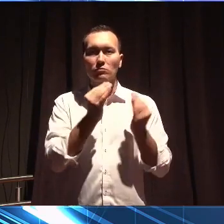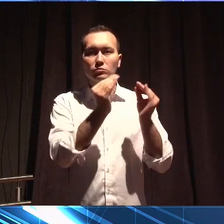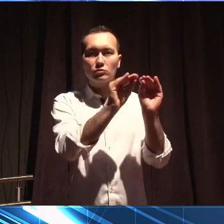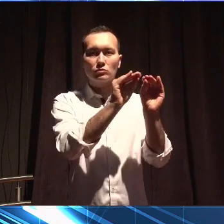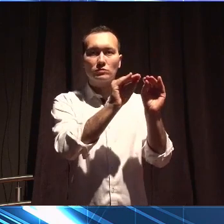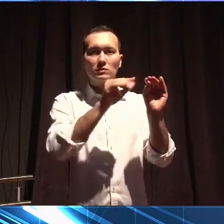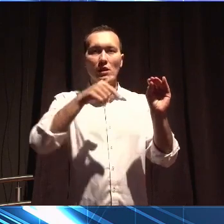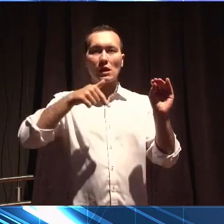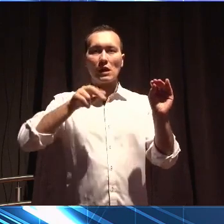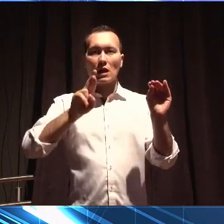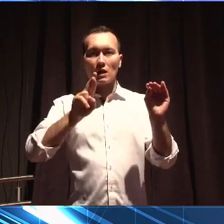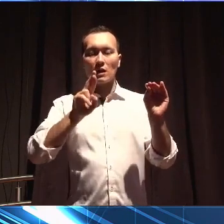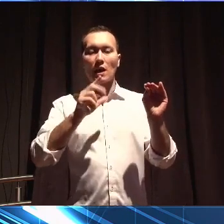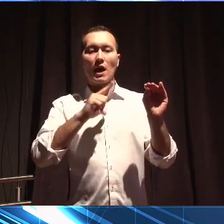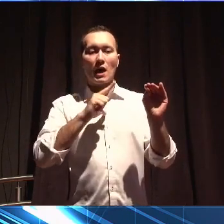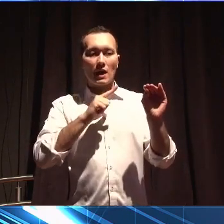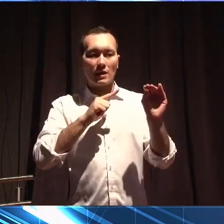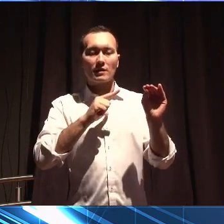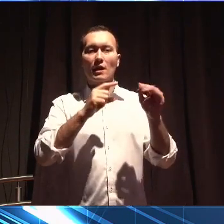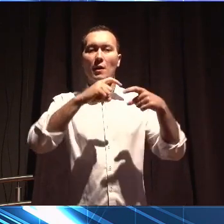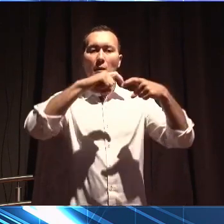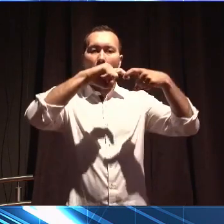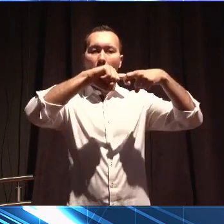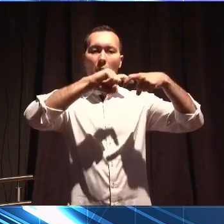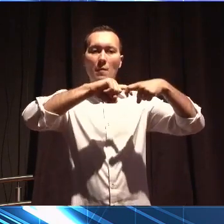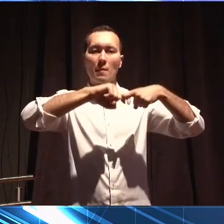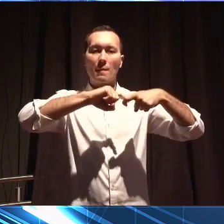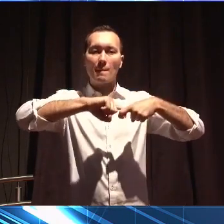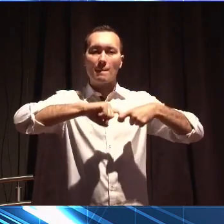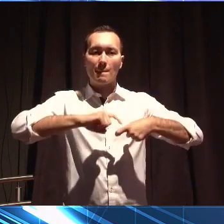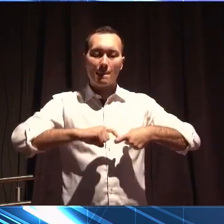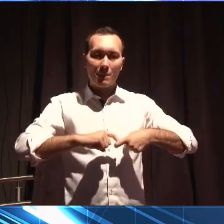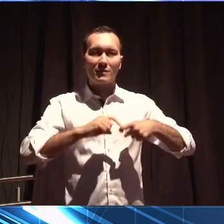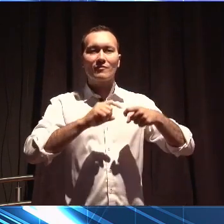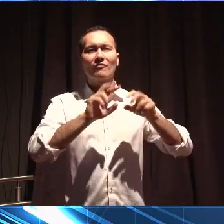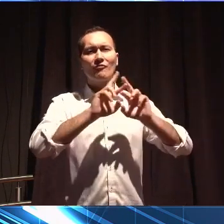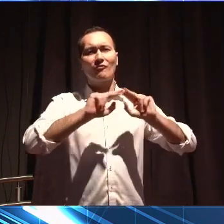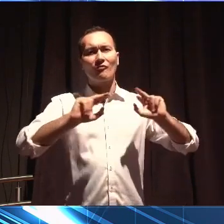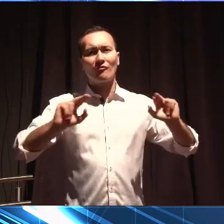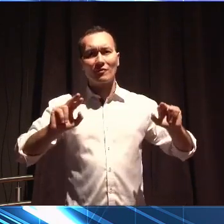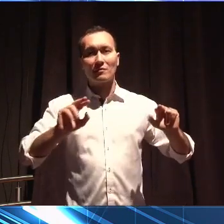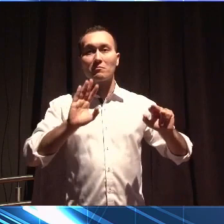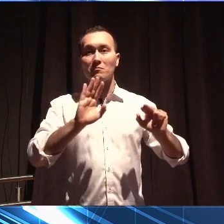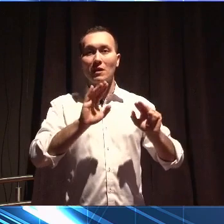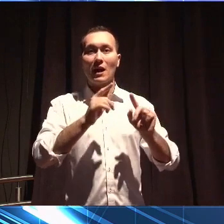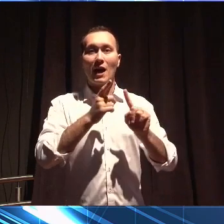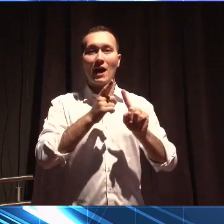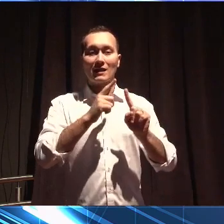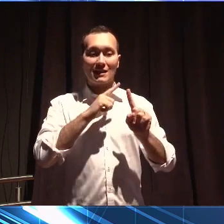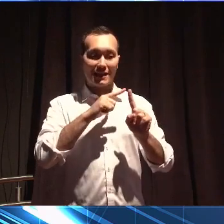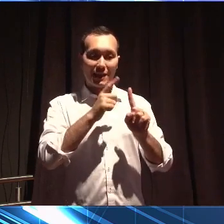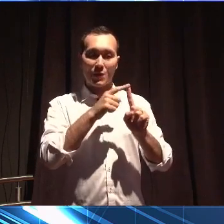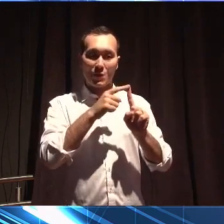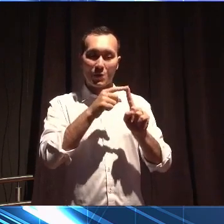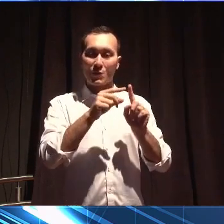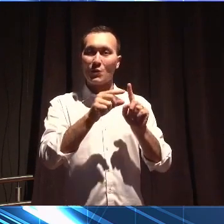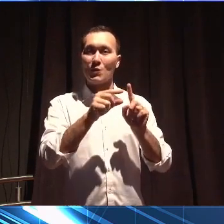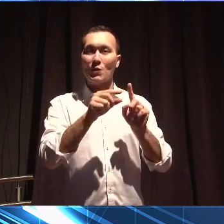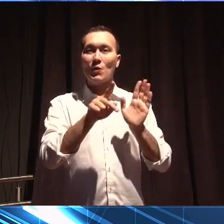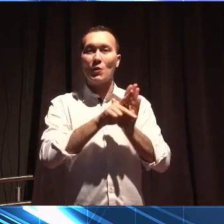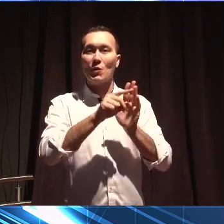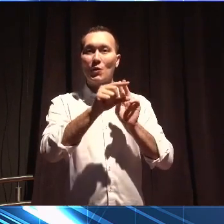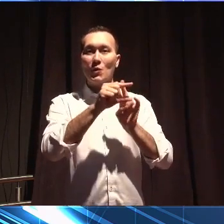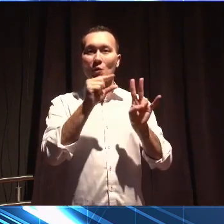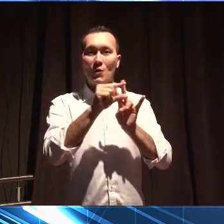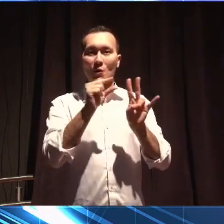vocês, com uma série de links que levam para o nosso LinkedIn, né, porque a gente não é bobo. Mas também tem